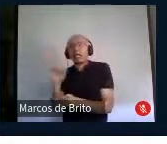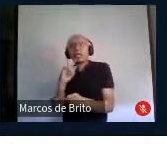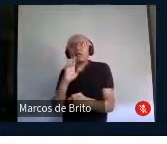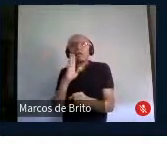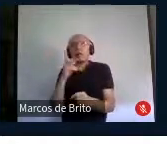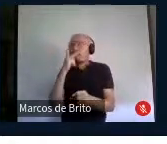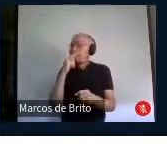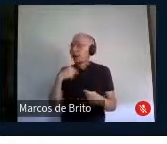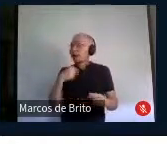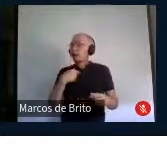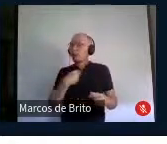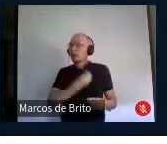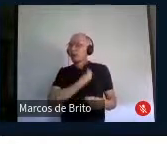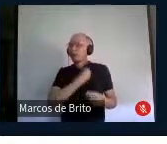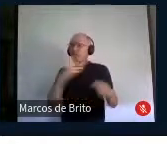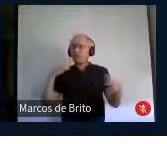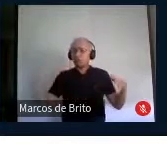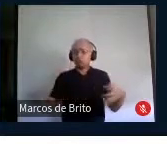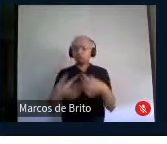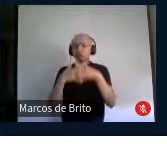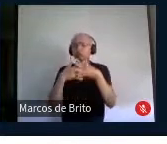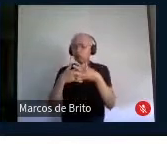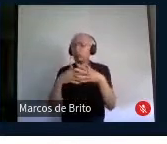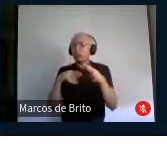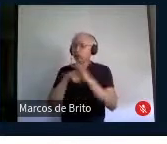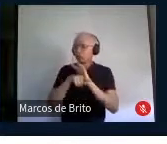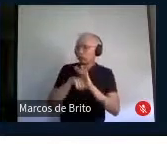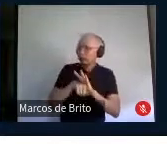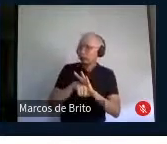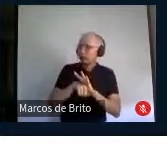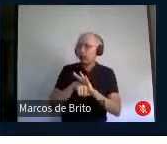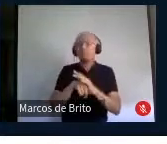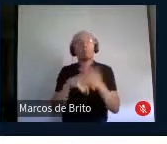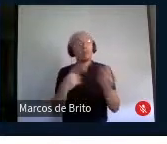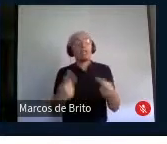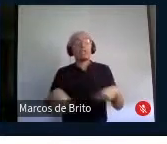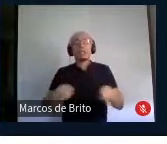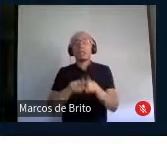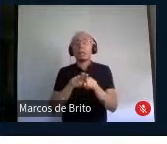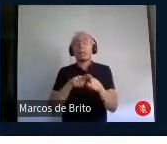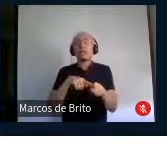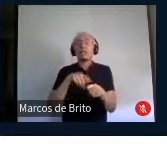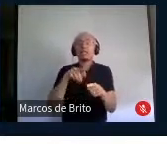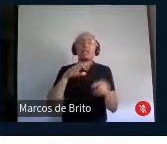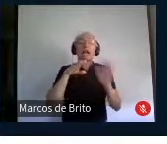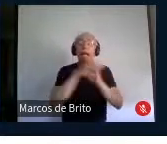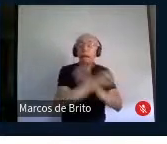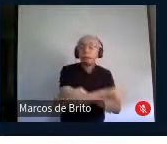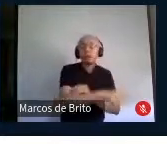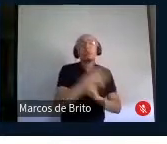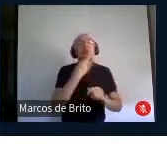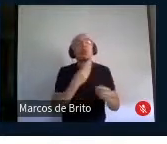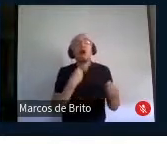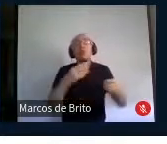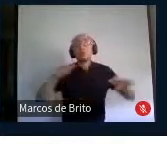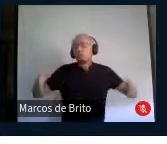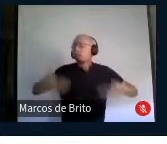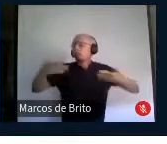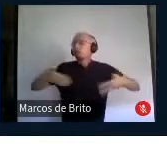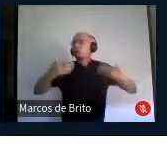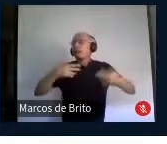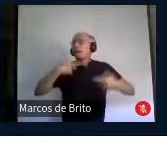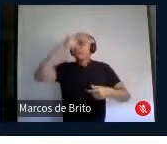de vida, com a minha história de pesquisadora. E também nesse capítulo são apresentadas motivações pessoais